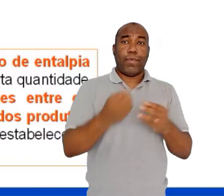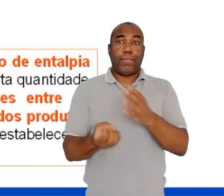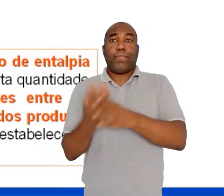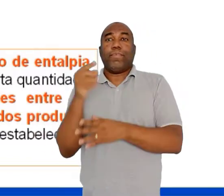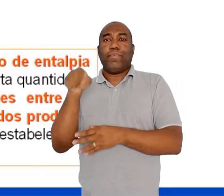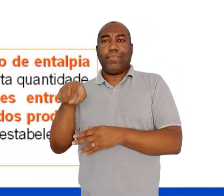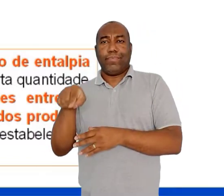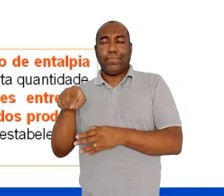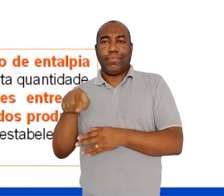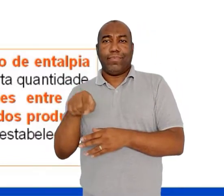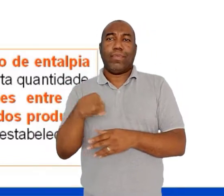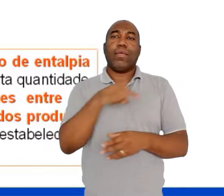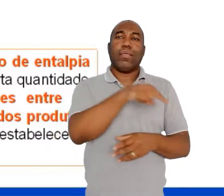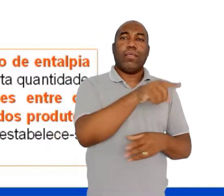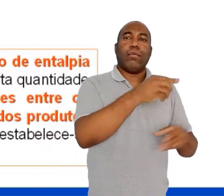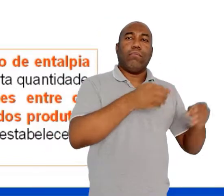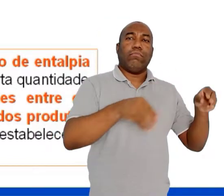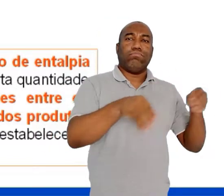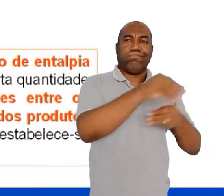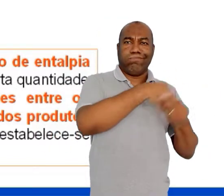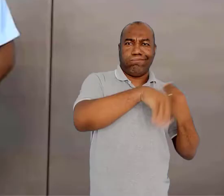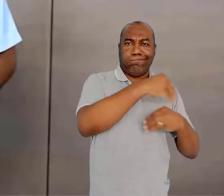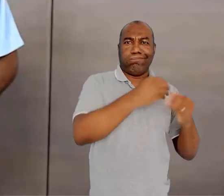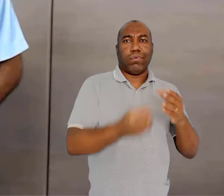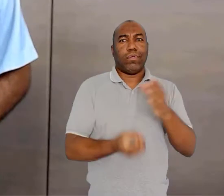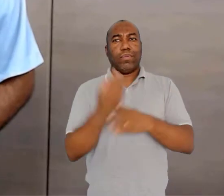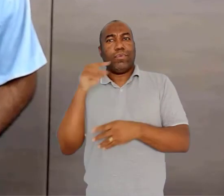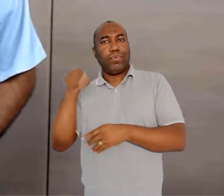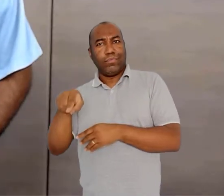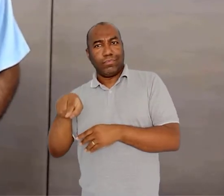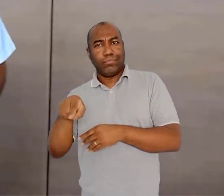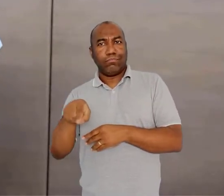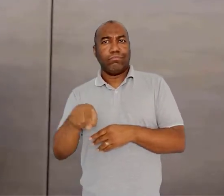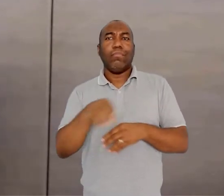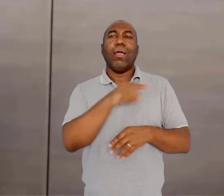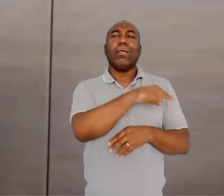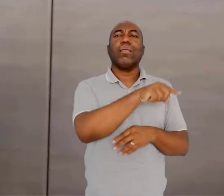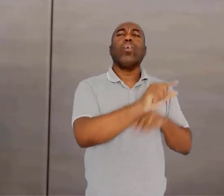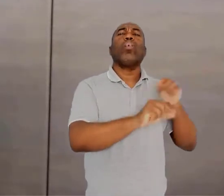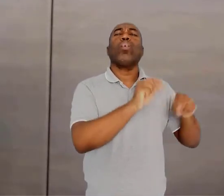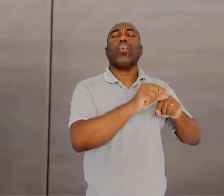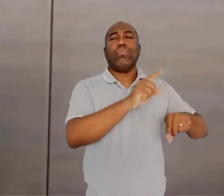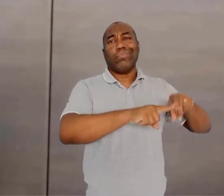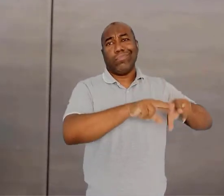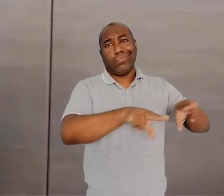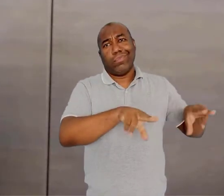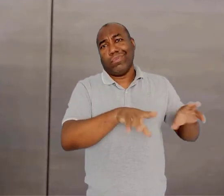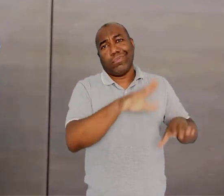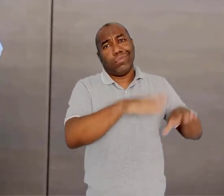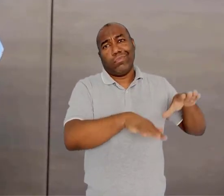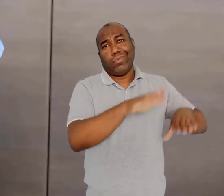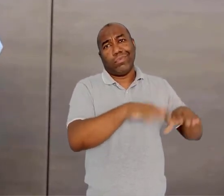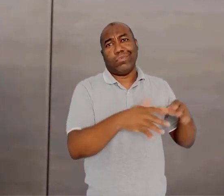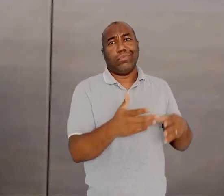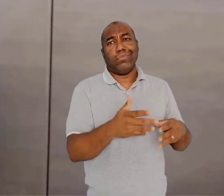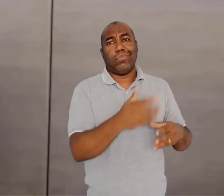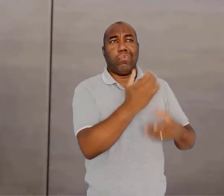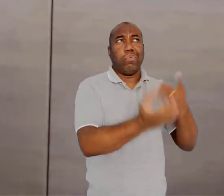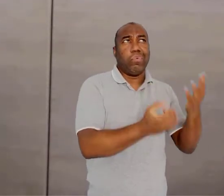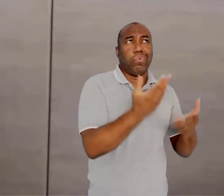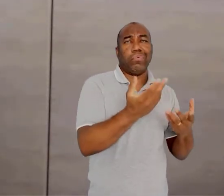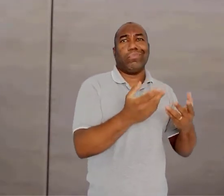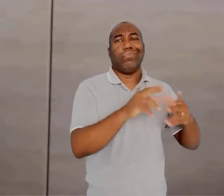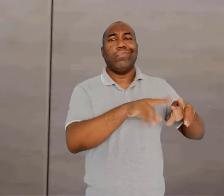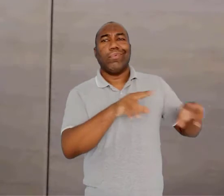valor tabelado. Então, é como se fosse que cada participante da reação química tem um calor específico. O calor específico da espécie A, o